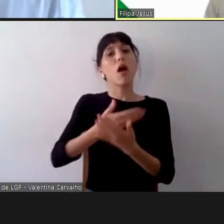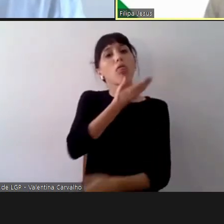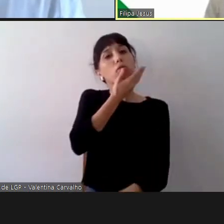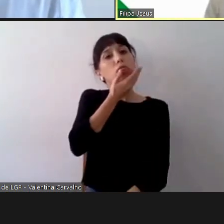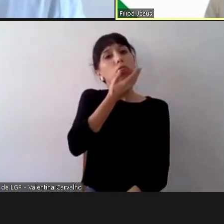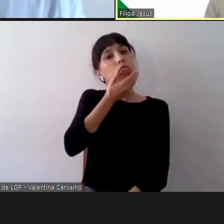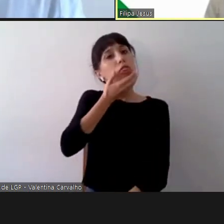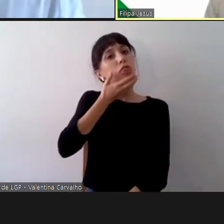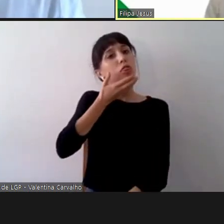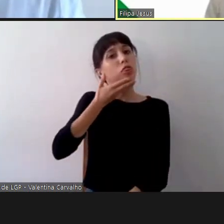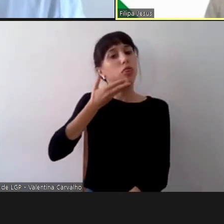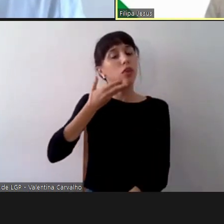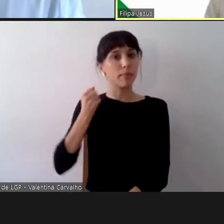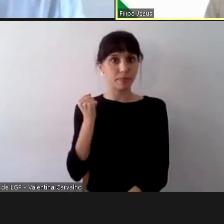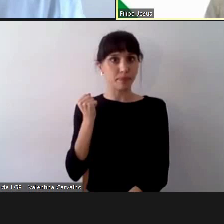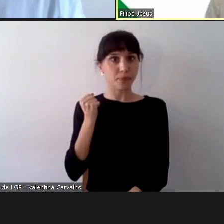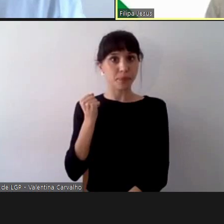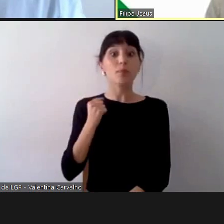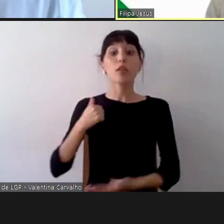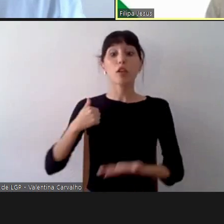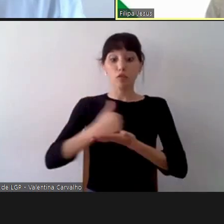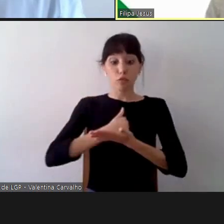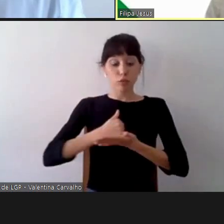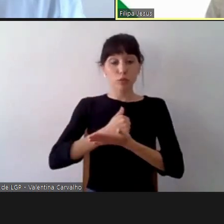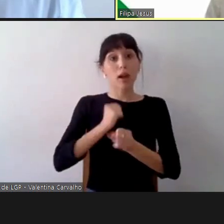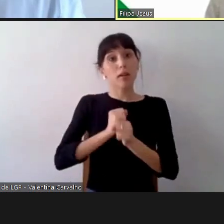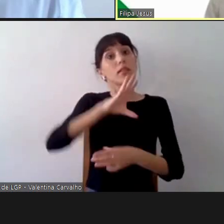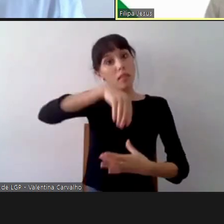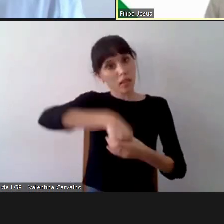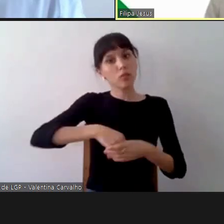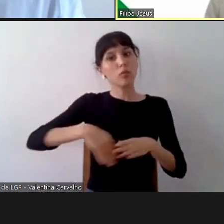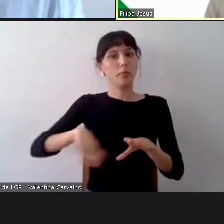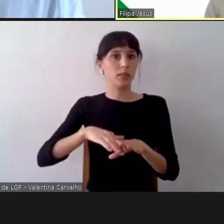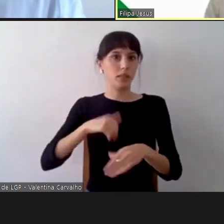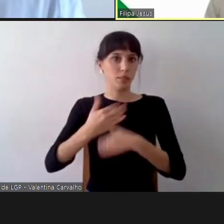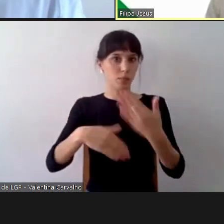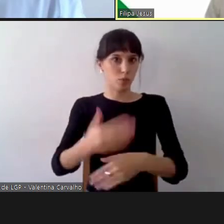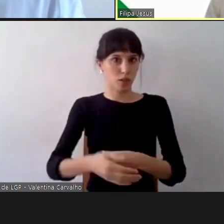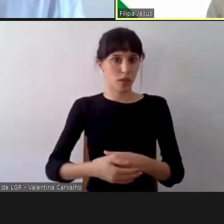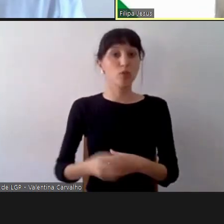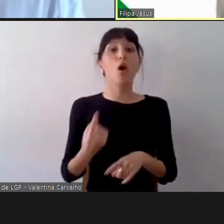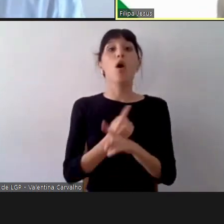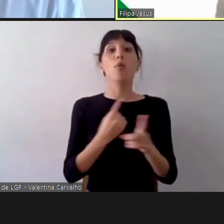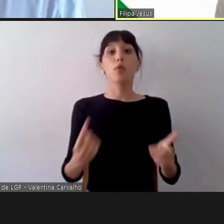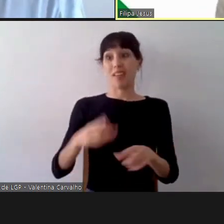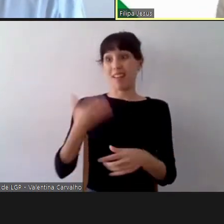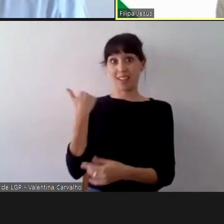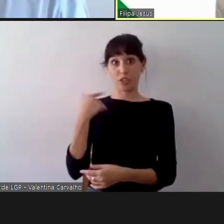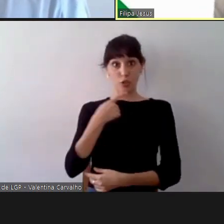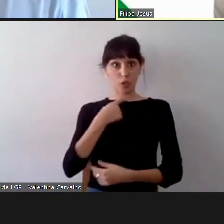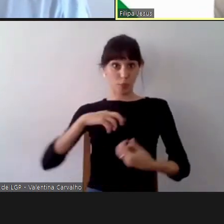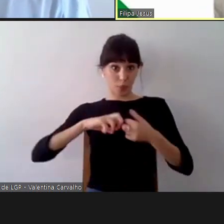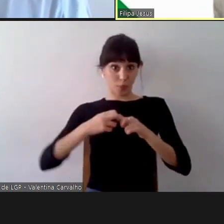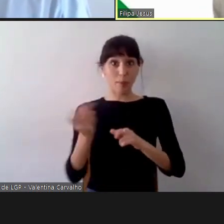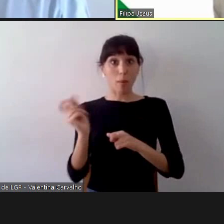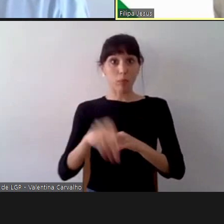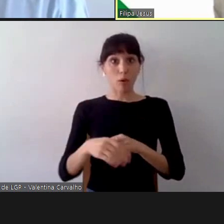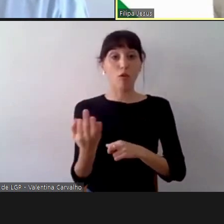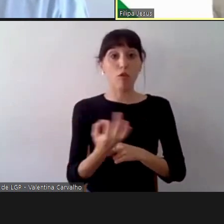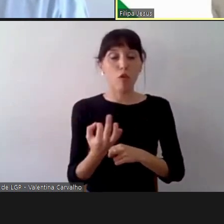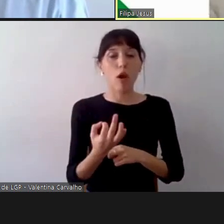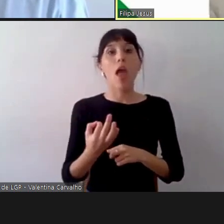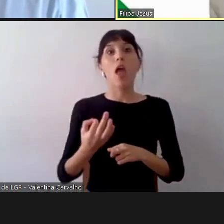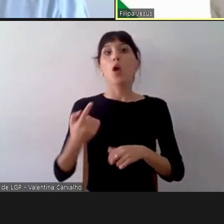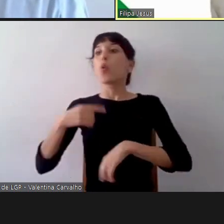e é um incentivo a que os trabalhadores participem nestes processos, porque não têm as questões levantadas há pouco pelo José Alho, estas questões da